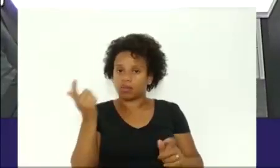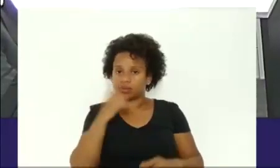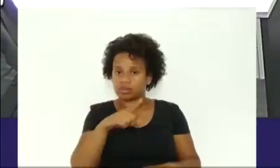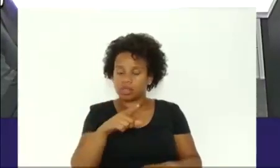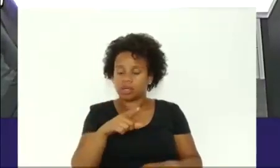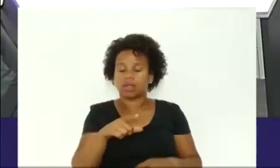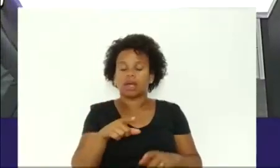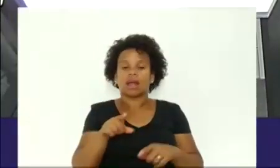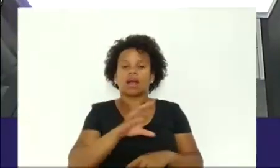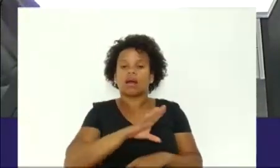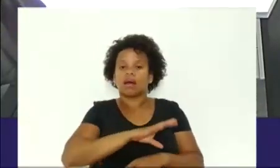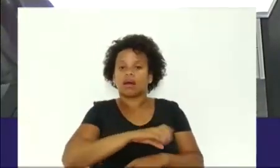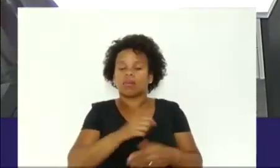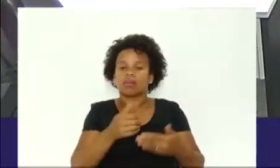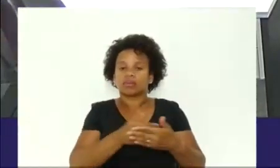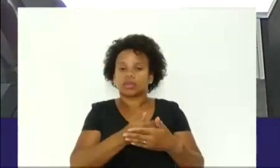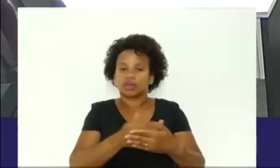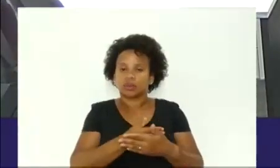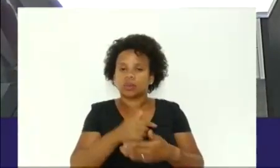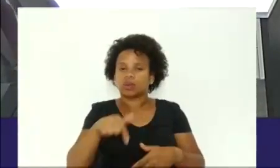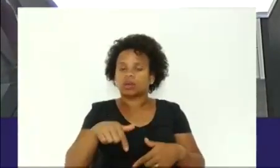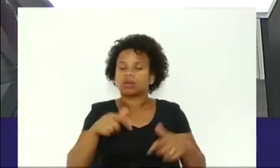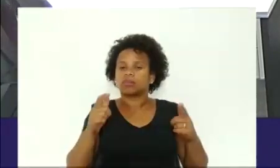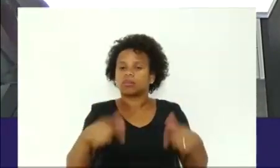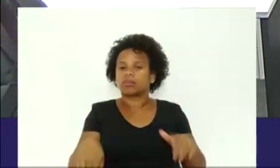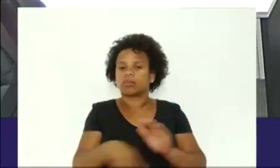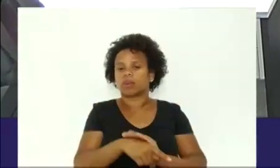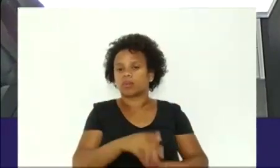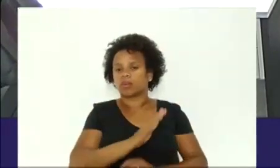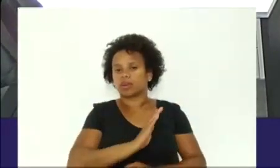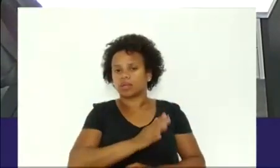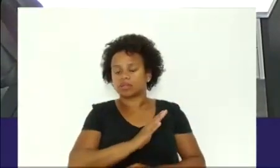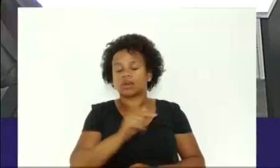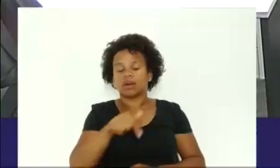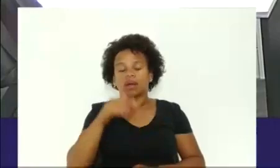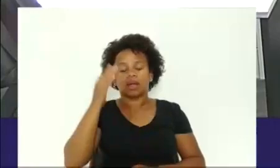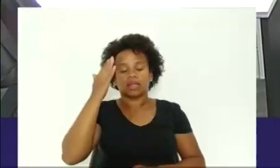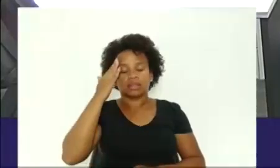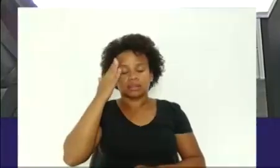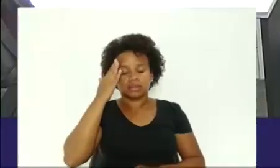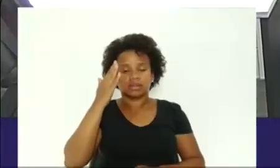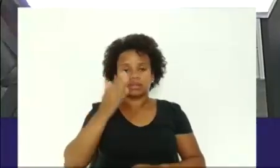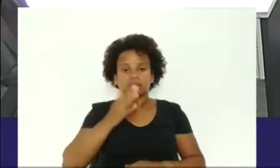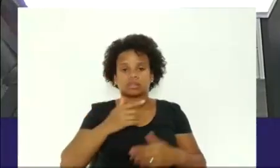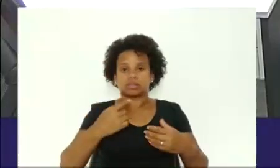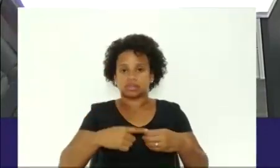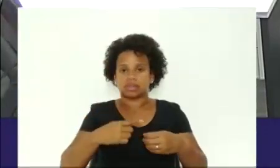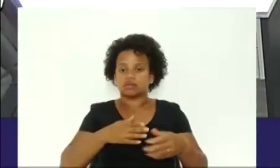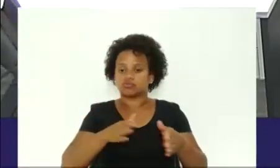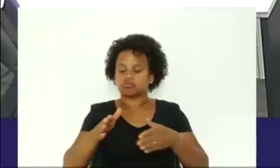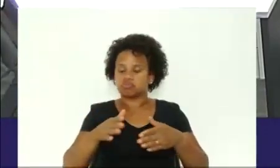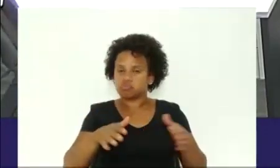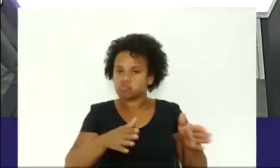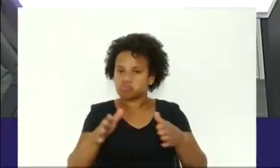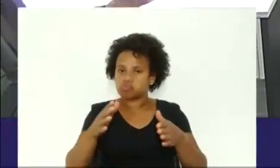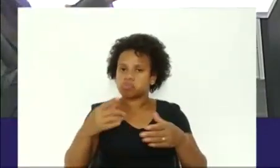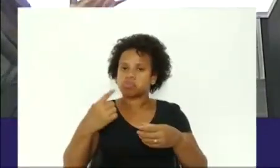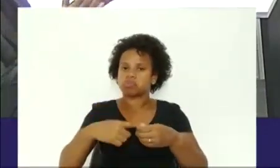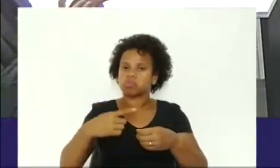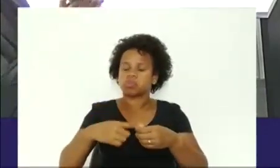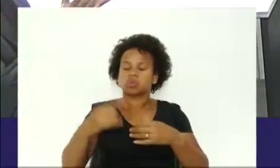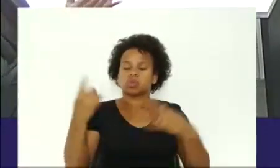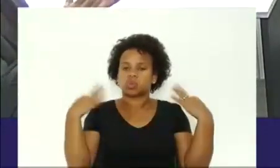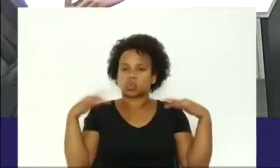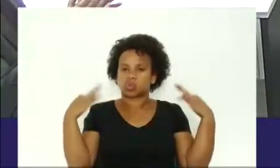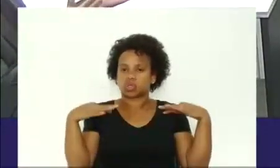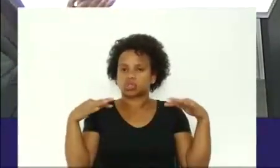Botucatu, terra do seu coração, e acredita que a cidade está caminhando rumo a ser um polo turístico. Uma salva de palmas a ela.